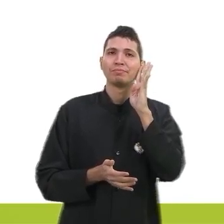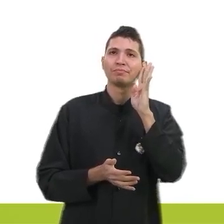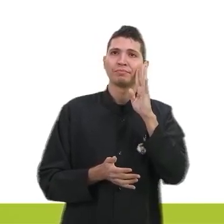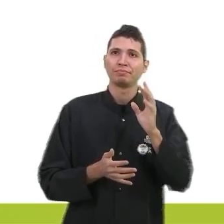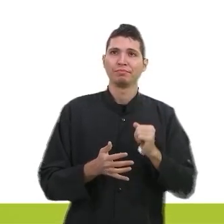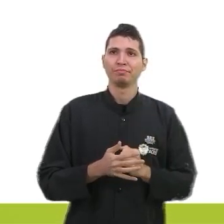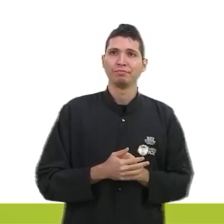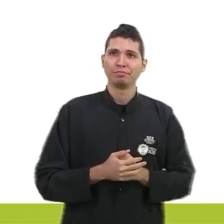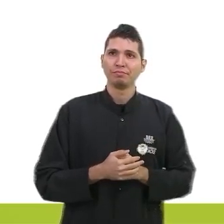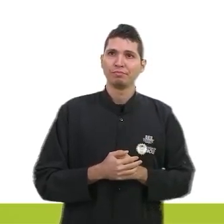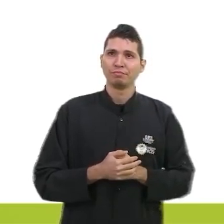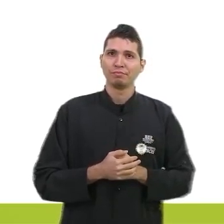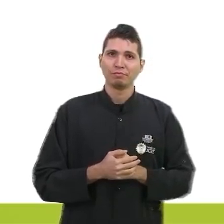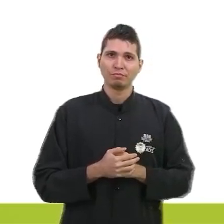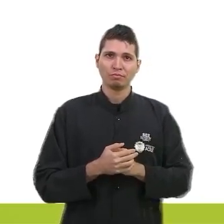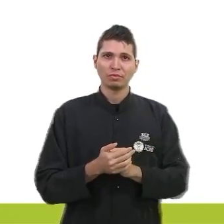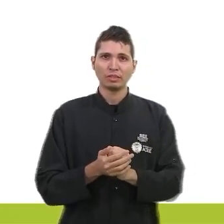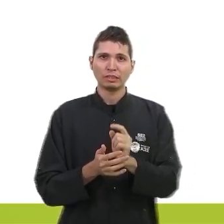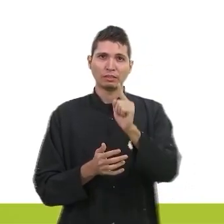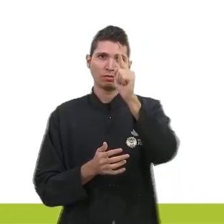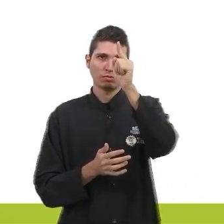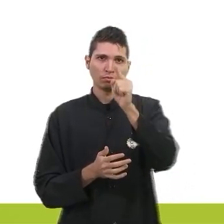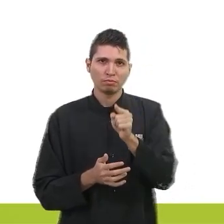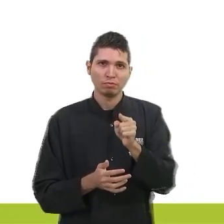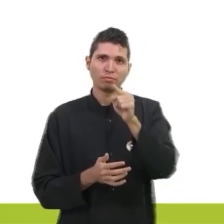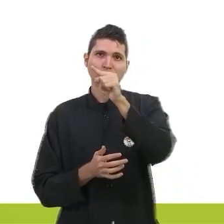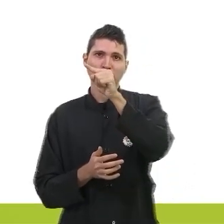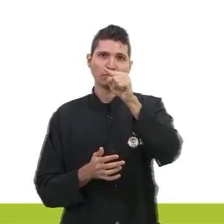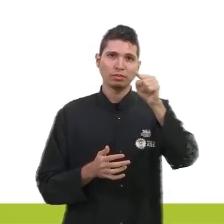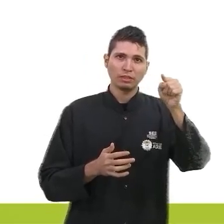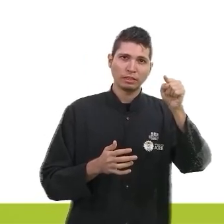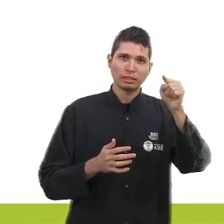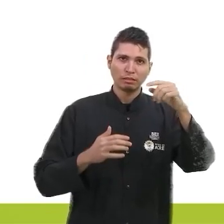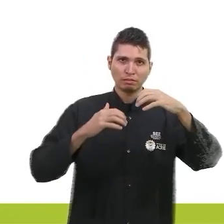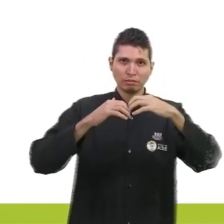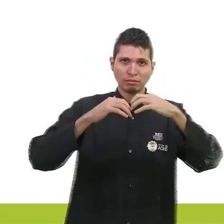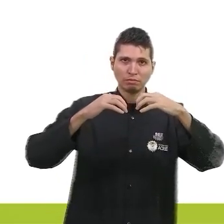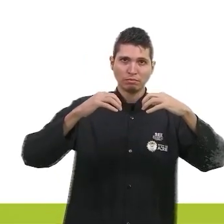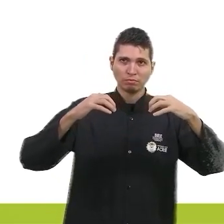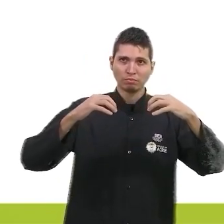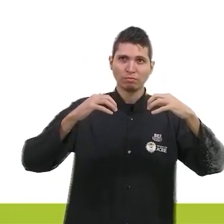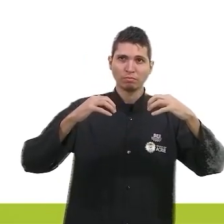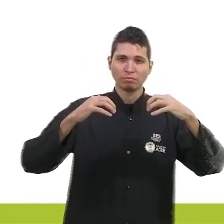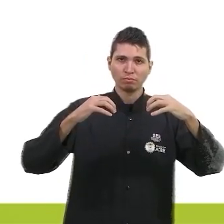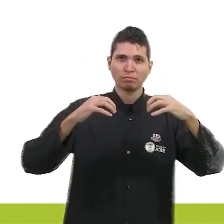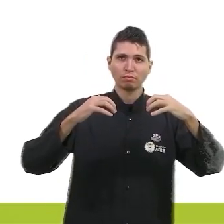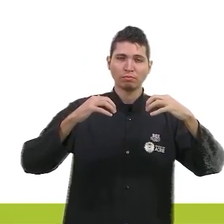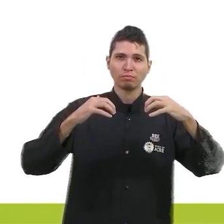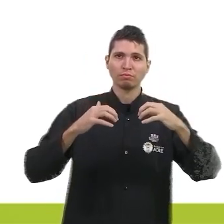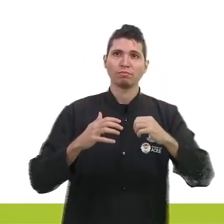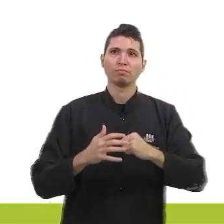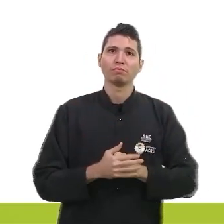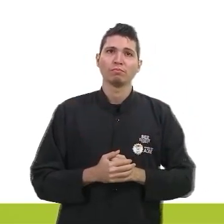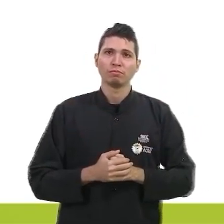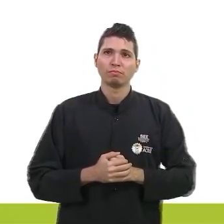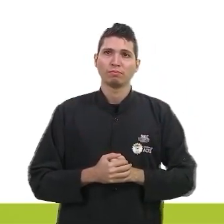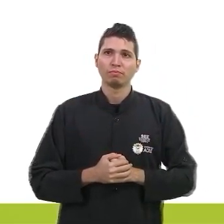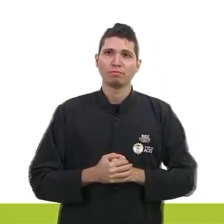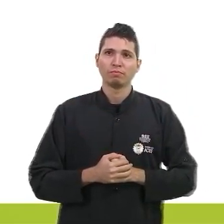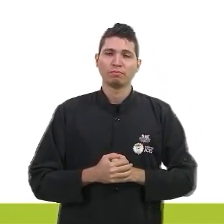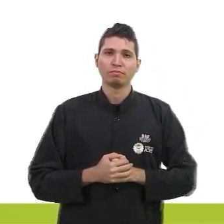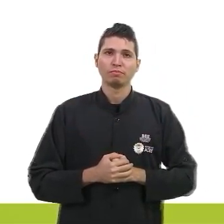do círculo trigonométrico. Quando nós colocamos o centro do círculo trigonométrico na origem da